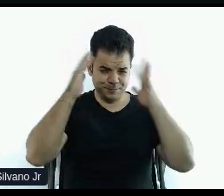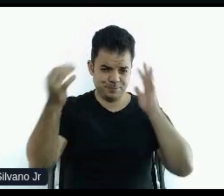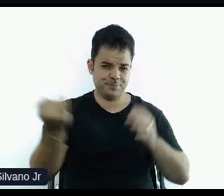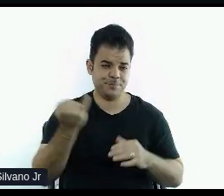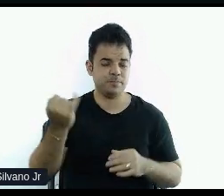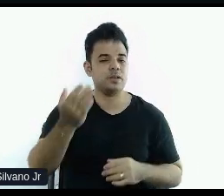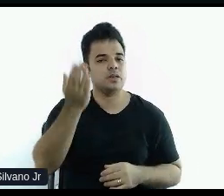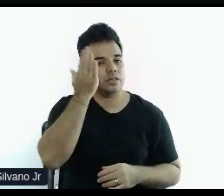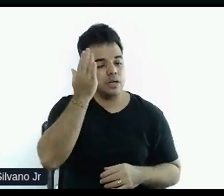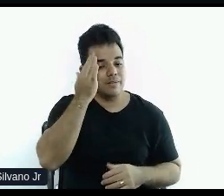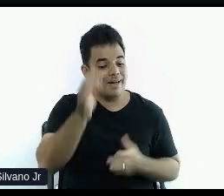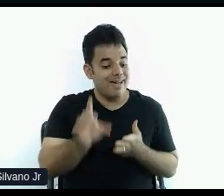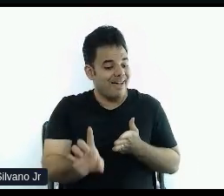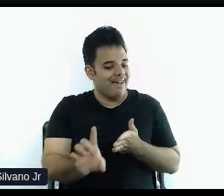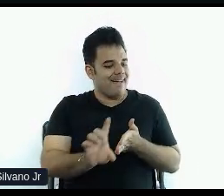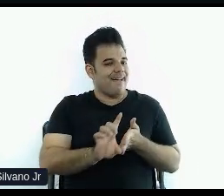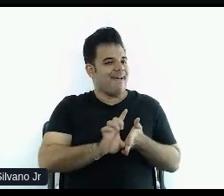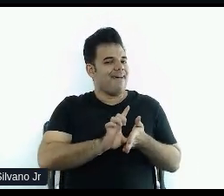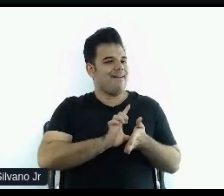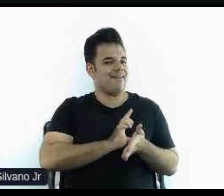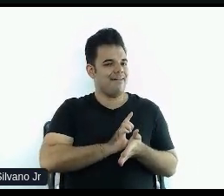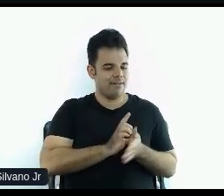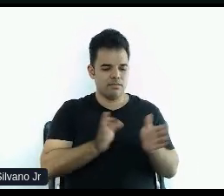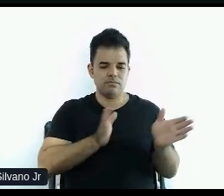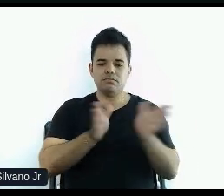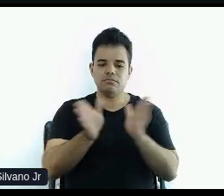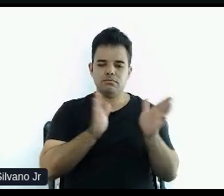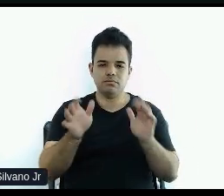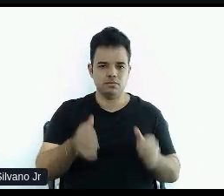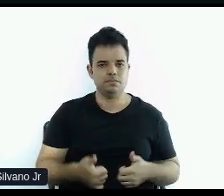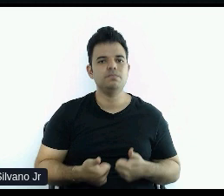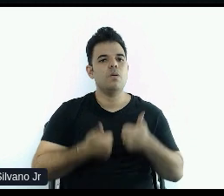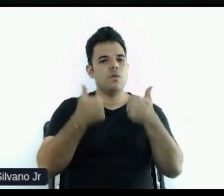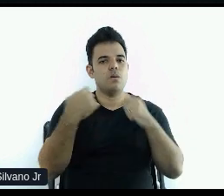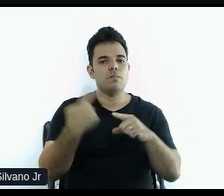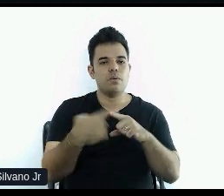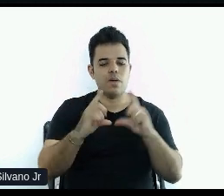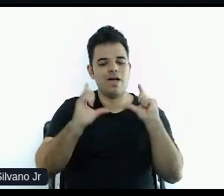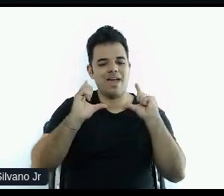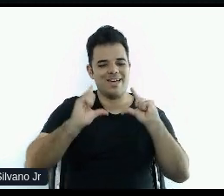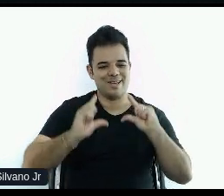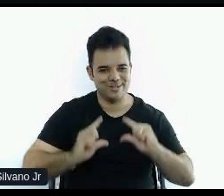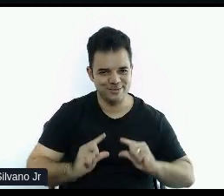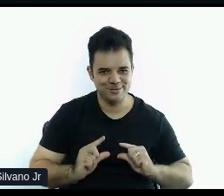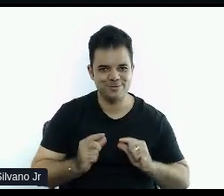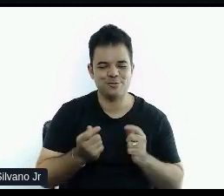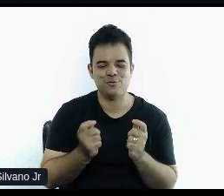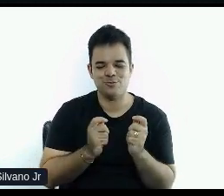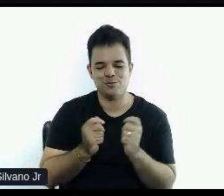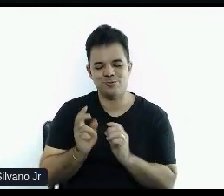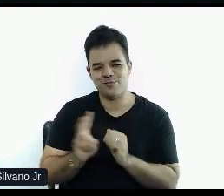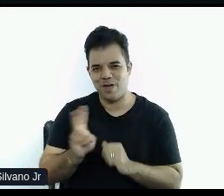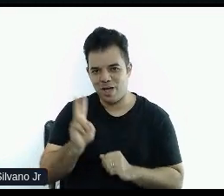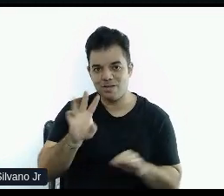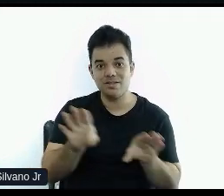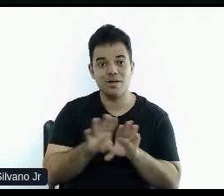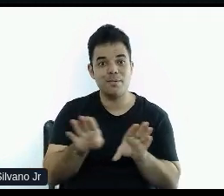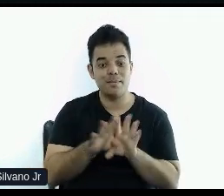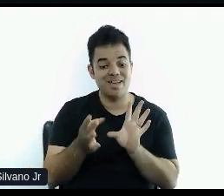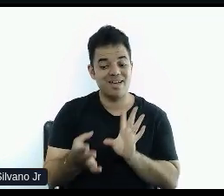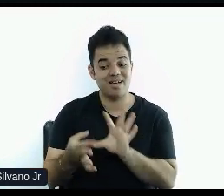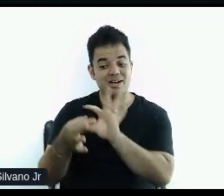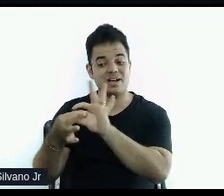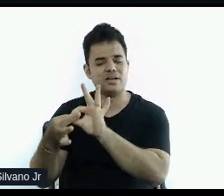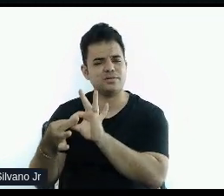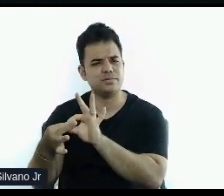antes pensar em acessibilidade, melhor. Por quê? Reduz o custo. A acessibilidade está muito vinculada às boas